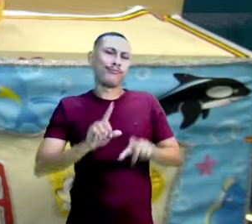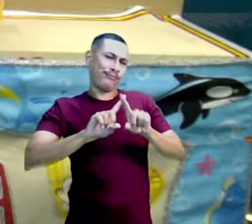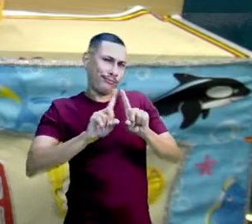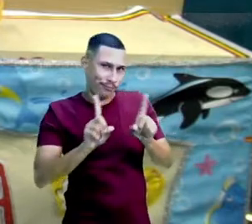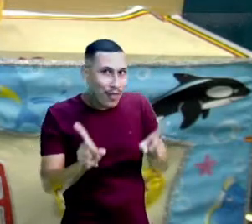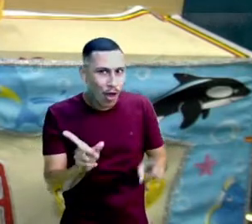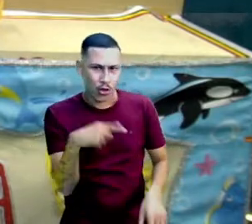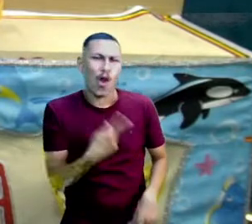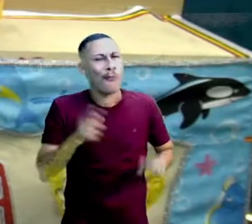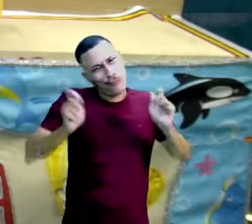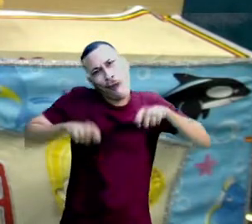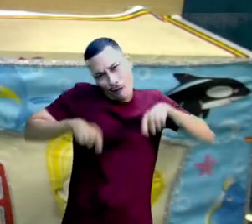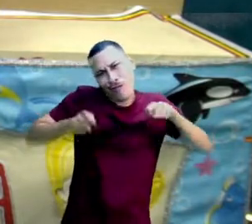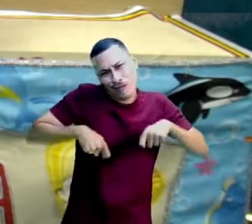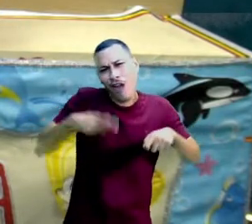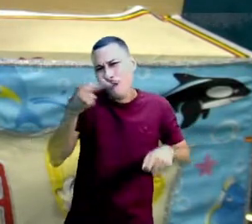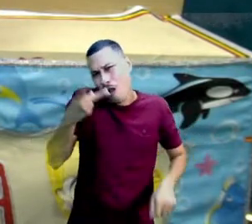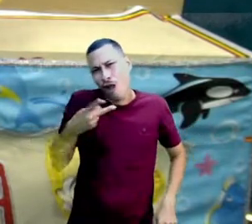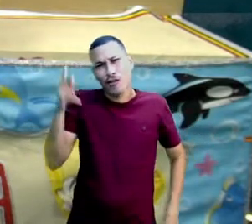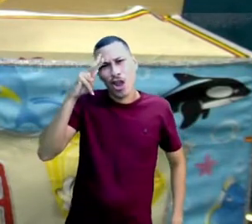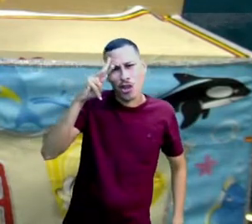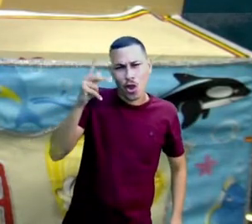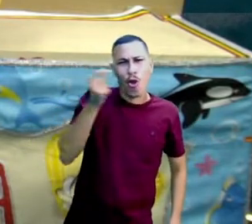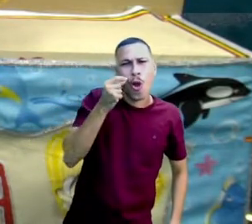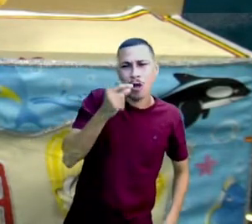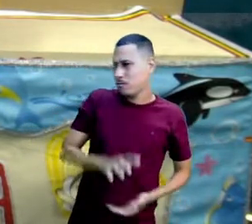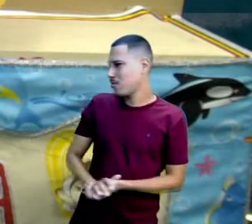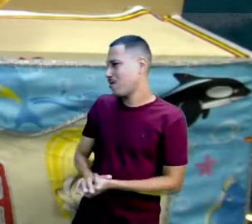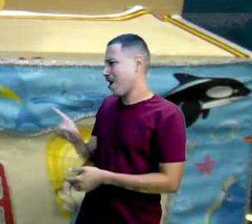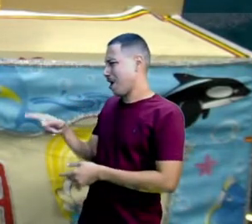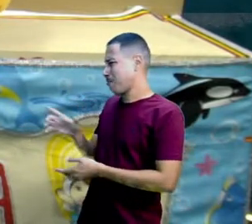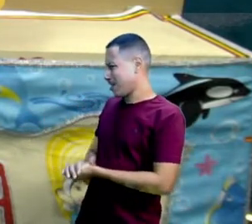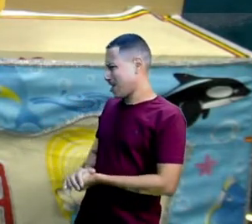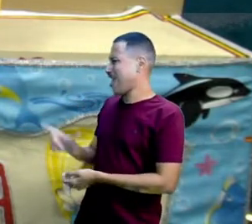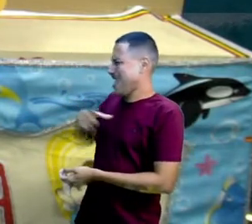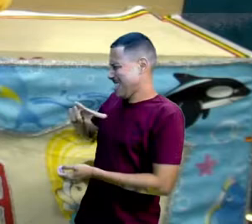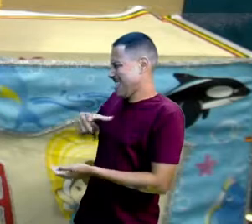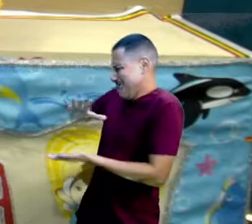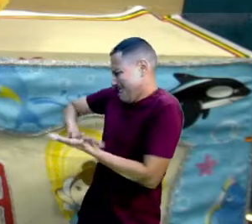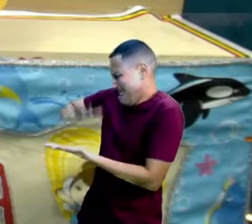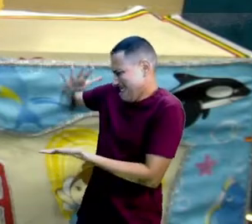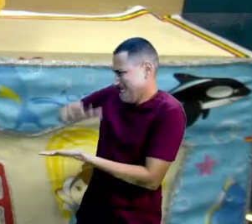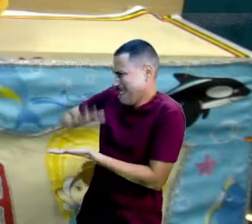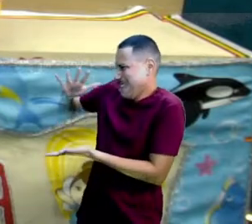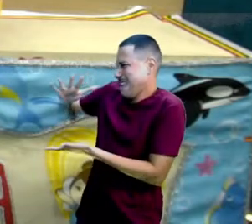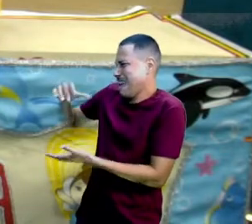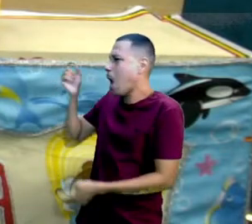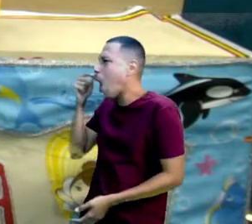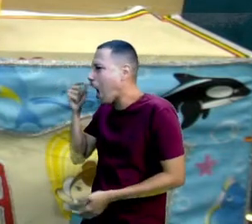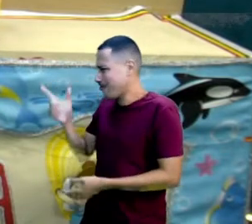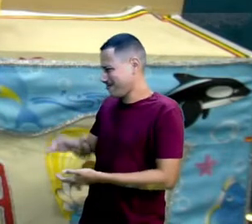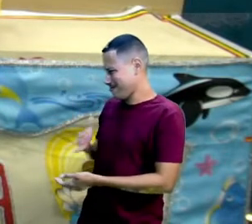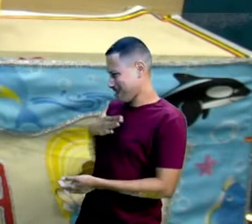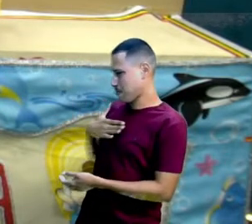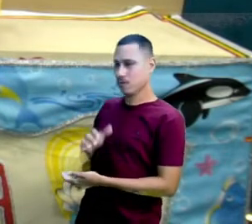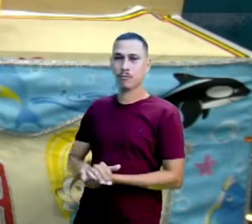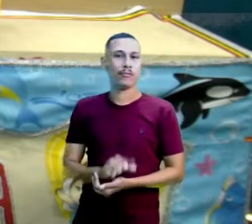Mas a gente tem que contar a história dos ratinhos. Ô menino, tem um cola-rato aí pra mim? Não, nada de